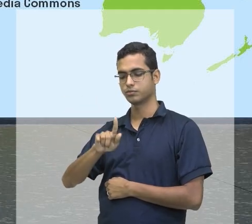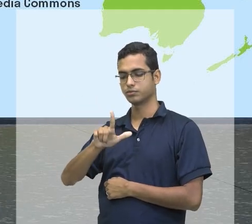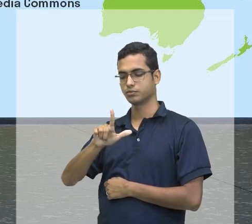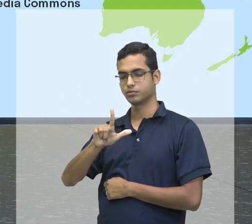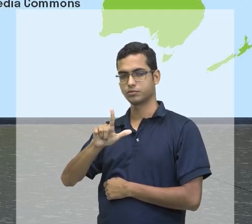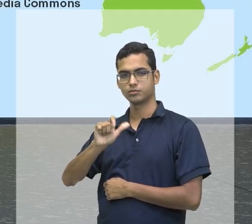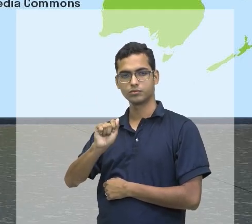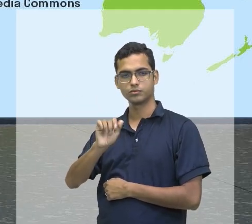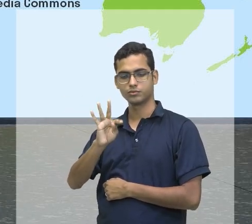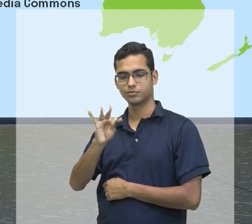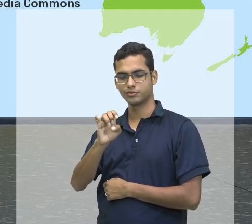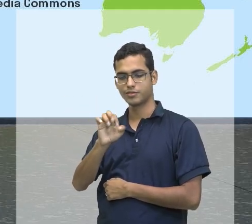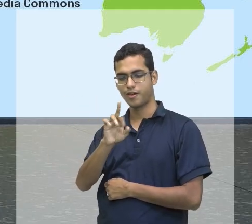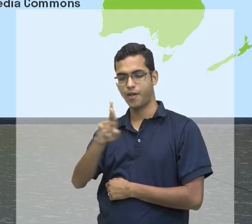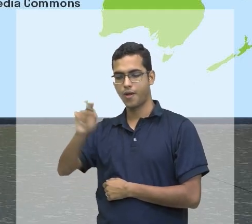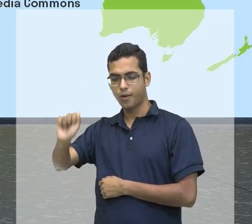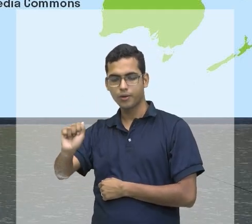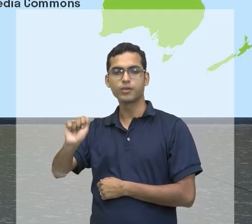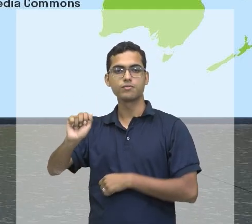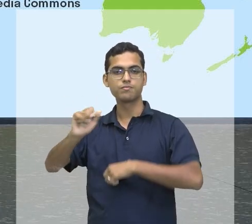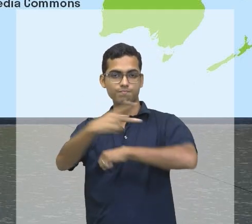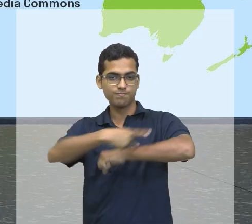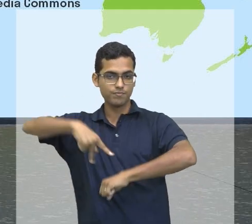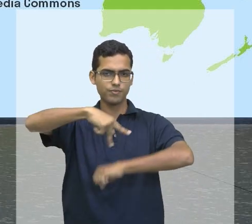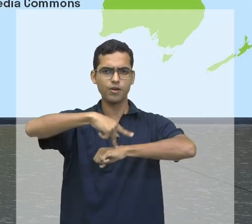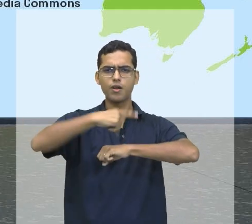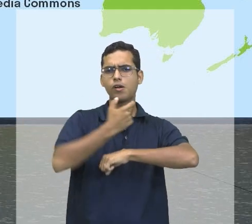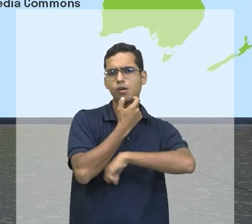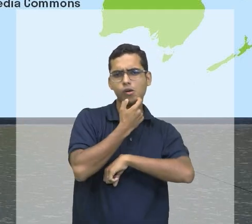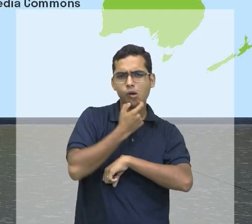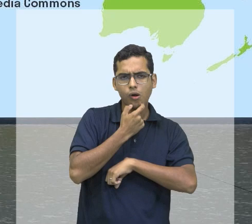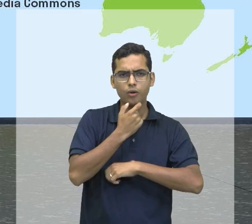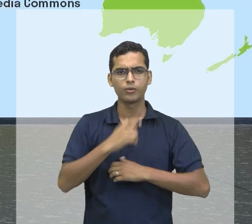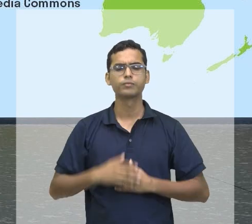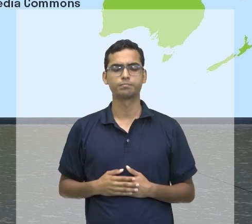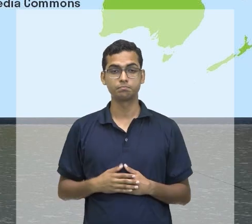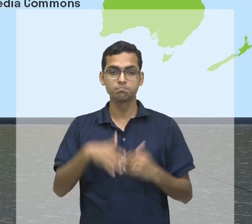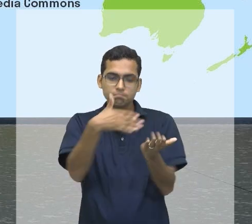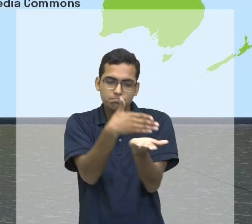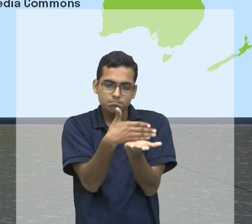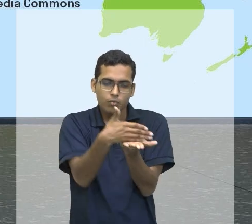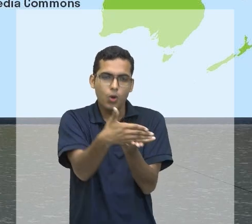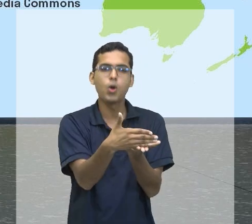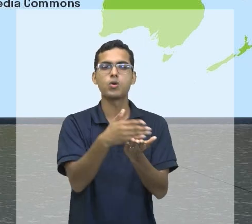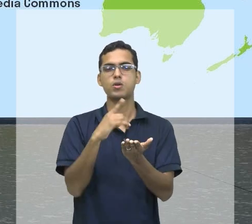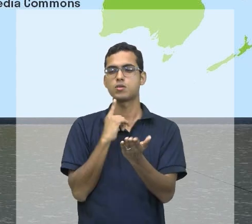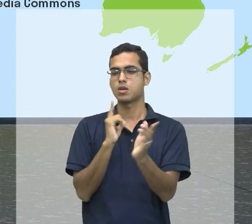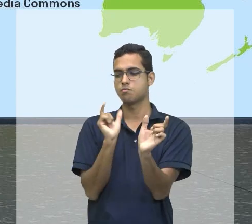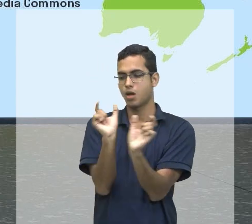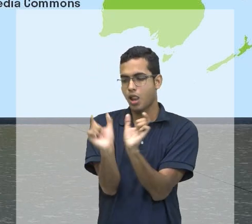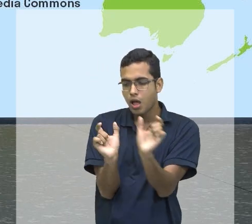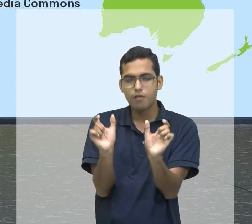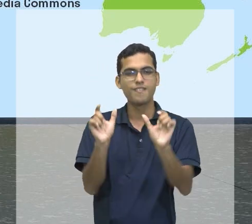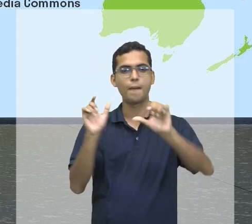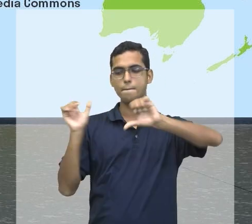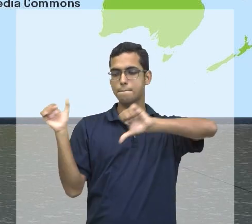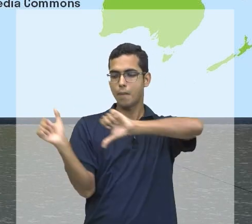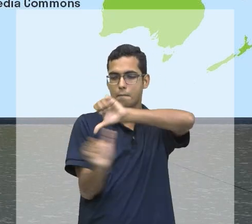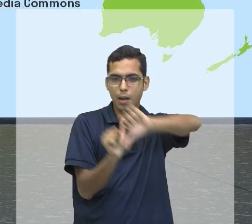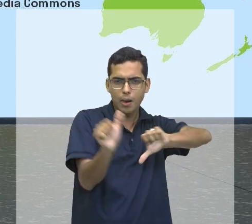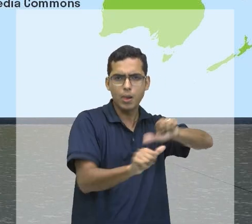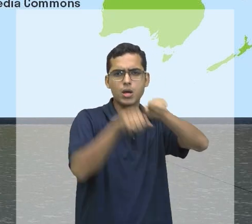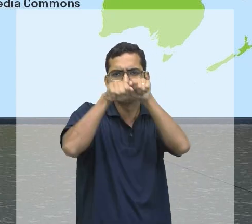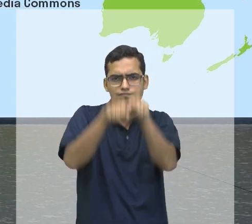para os Estados Unidos, começou uma série de mudanças, uma série de palavras que foram mudando, que foram se